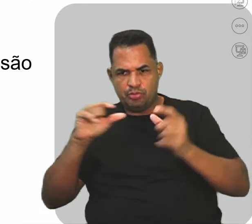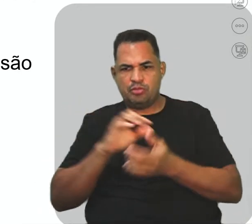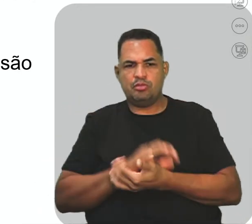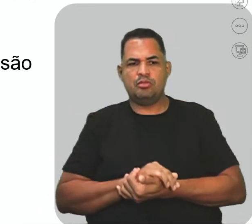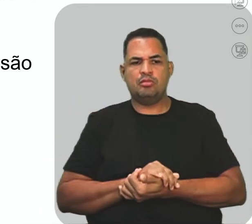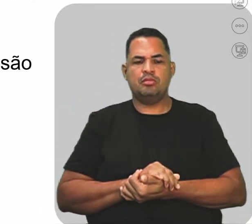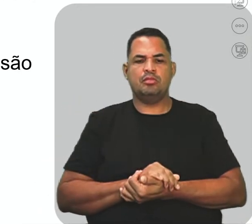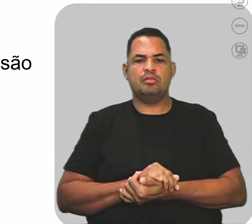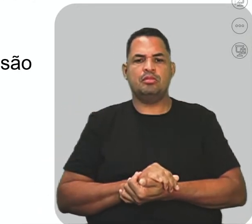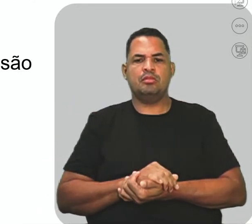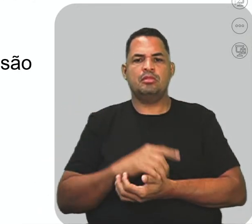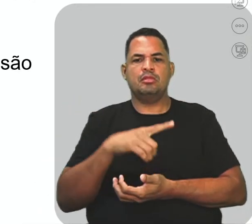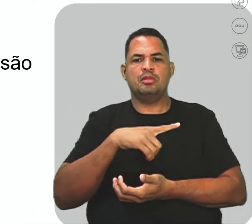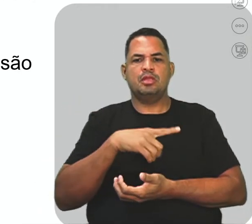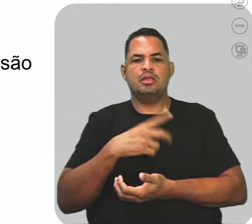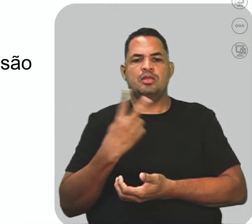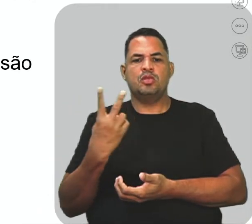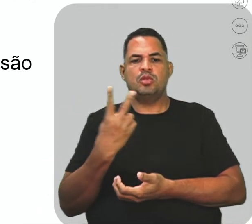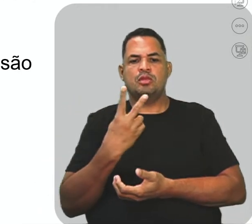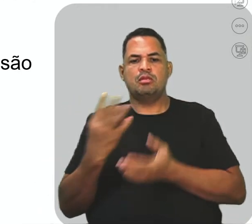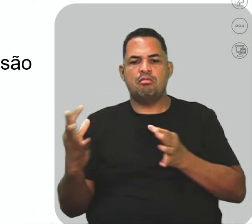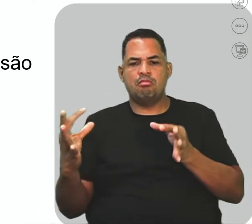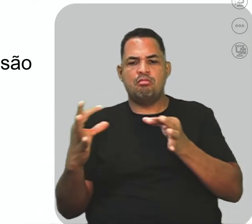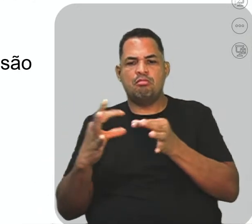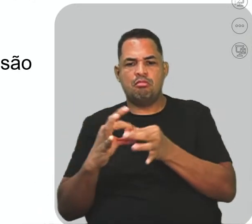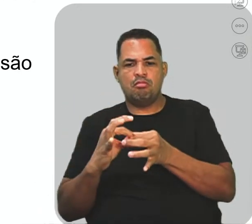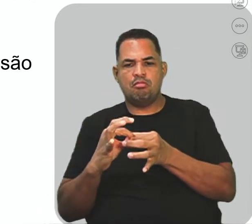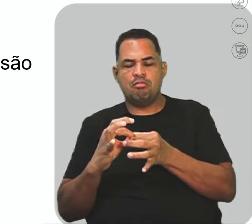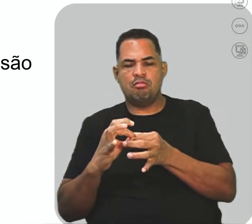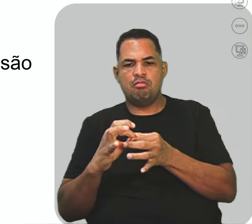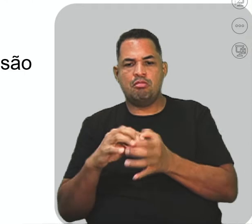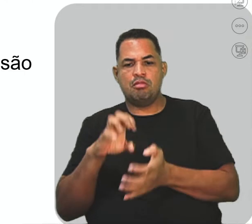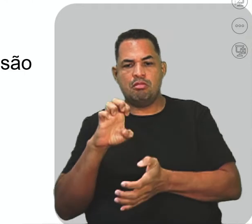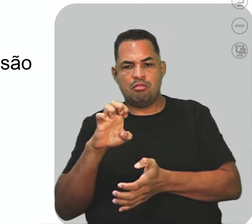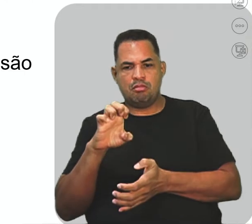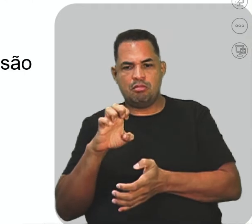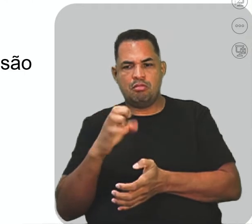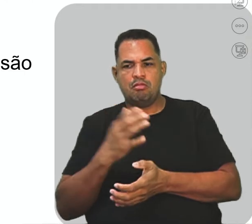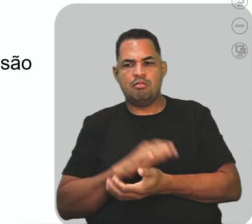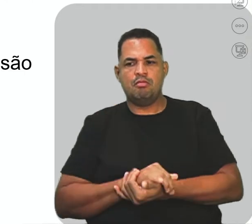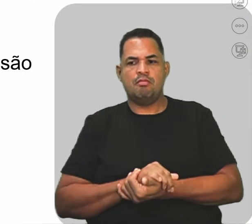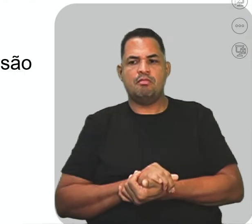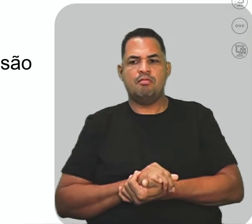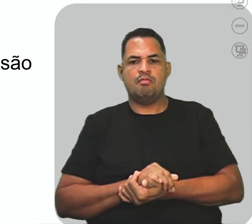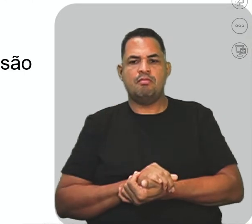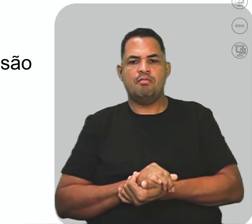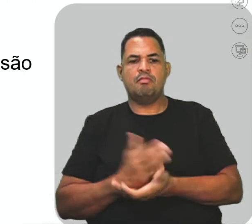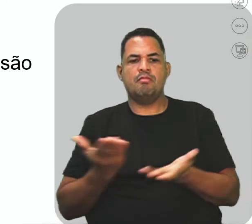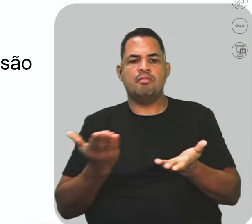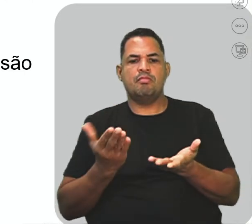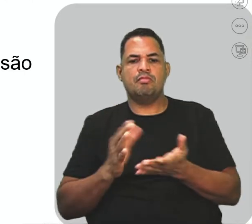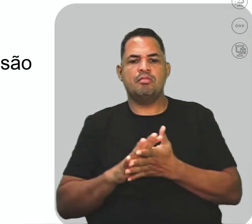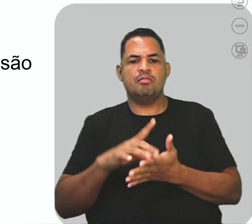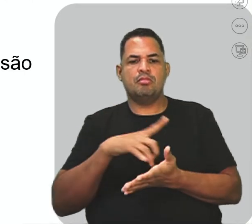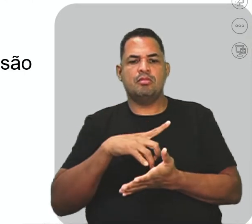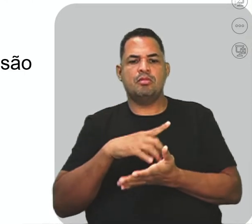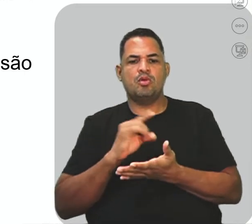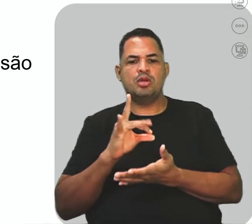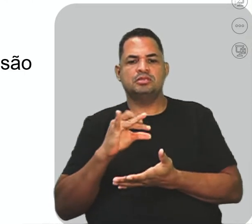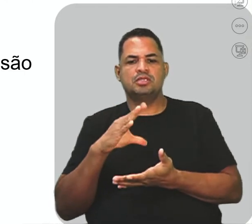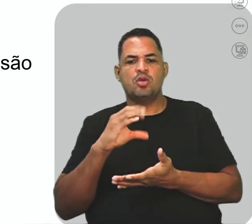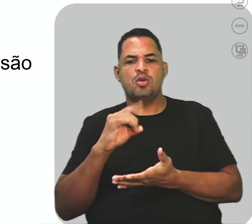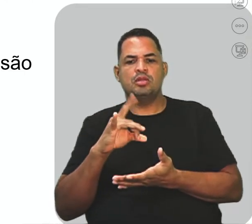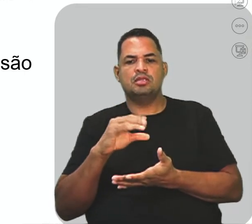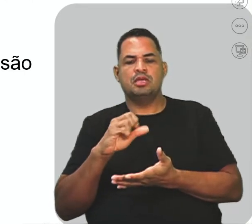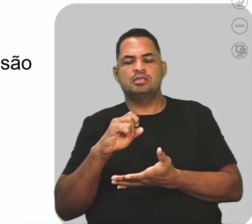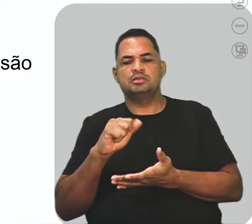período, as duas orações são interligadas por meio da conjunção e. Nesse caso, nós temos uma oração